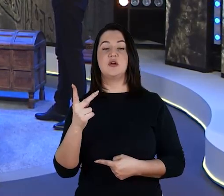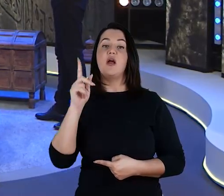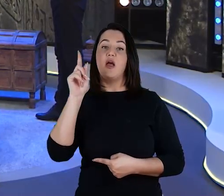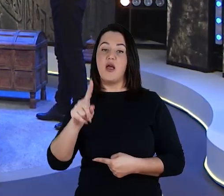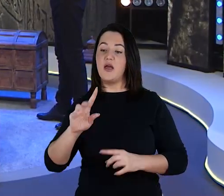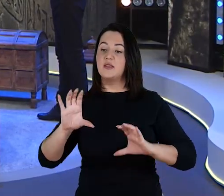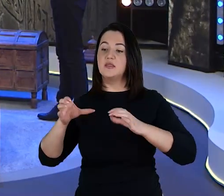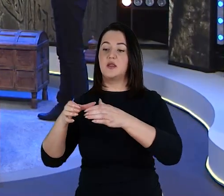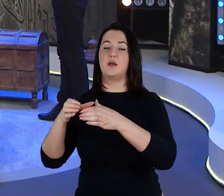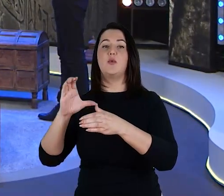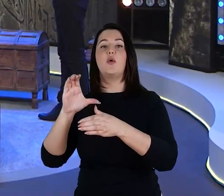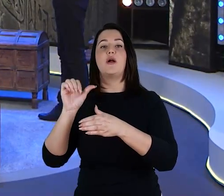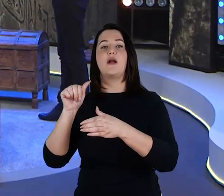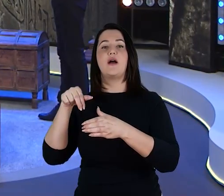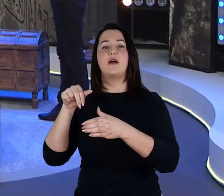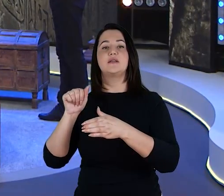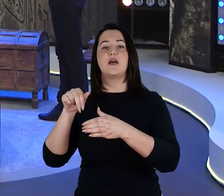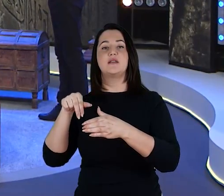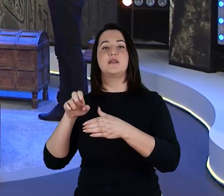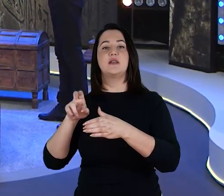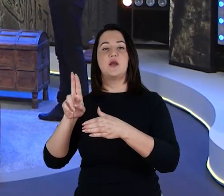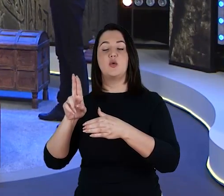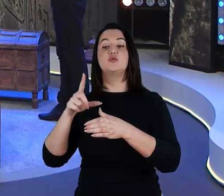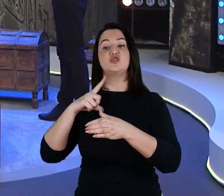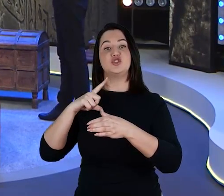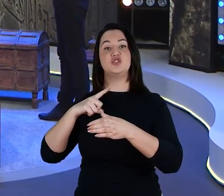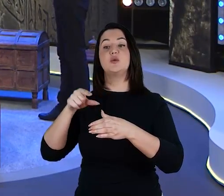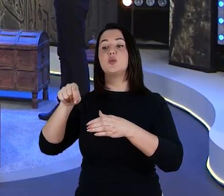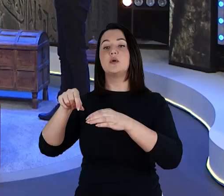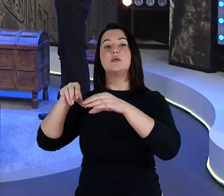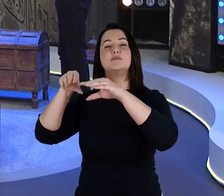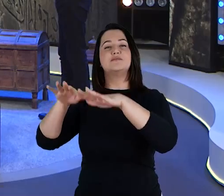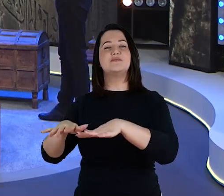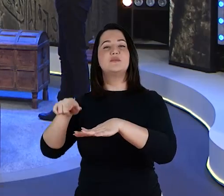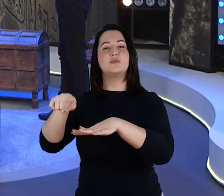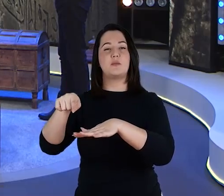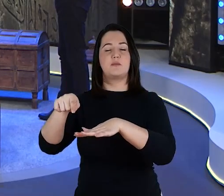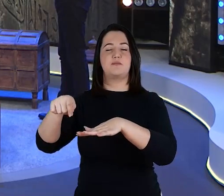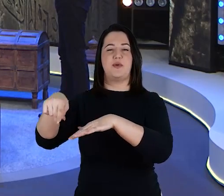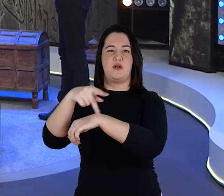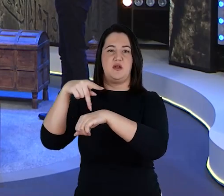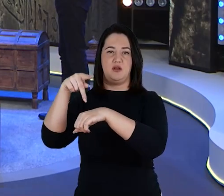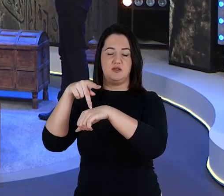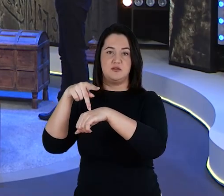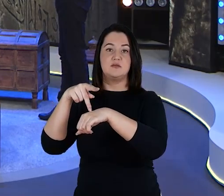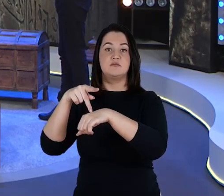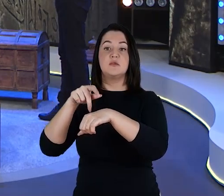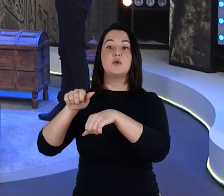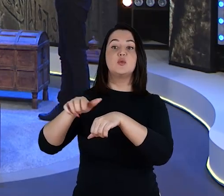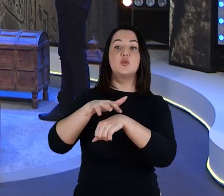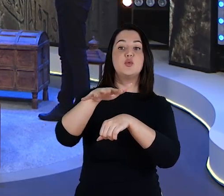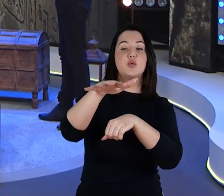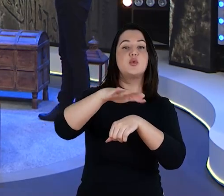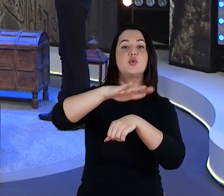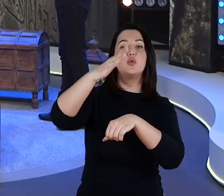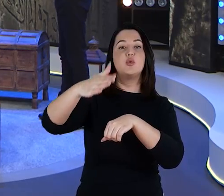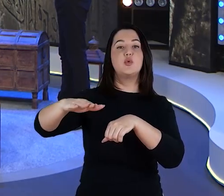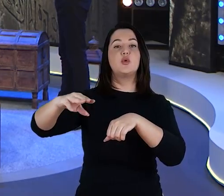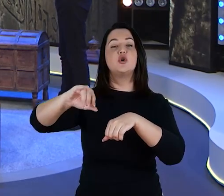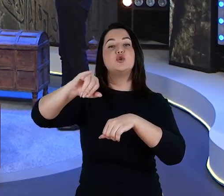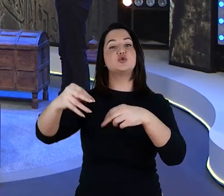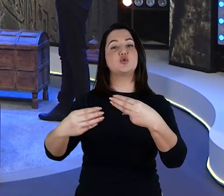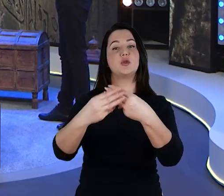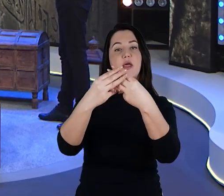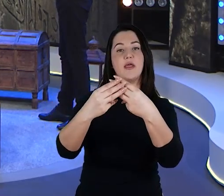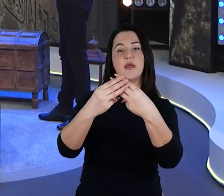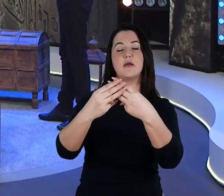cananeus que ocuparam a Palestina antes dos israelitas. Eles viviam nas montanhas da Judeia, ao redor de Hebrom, e mantiveram a